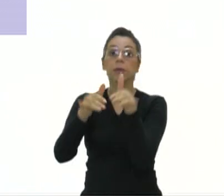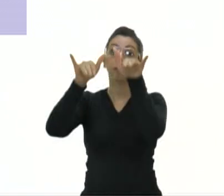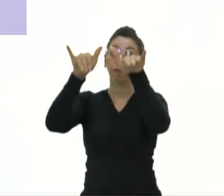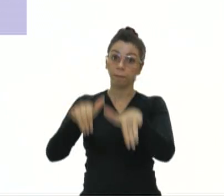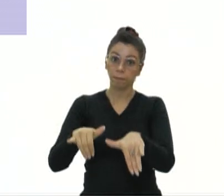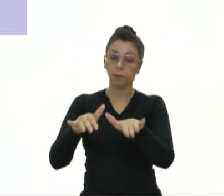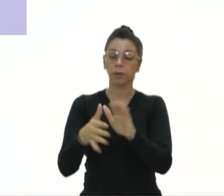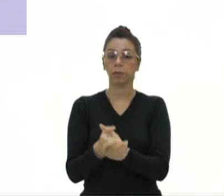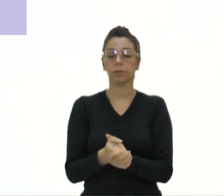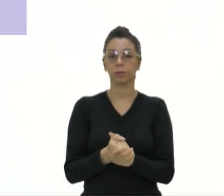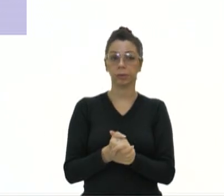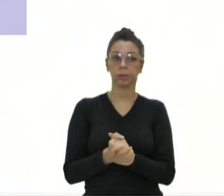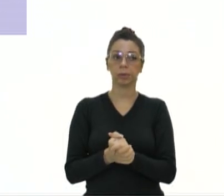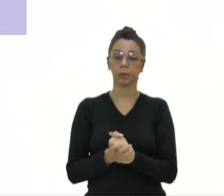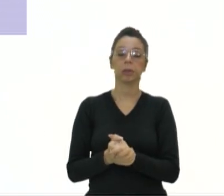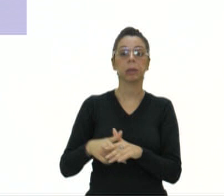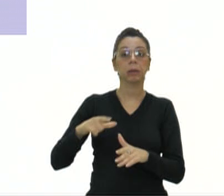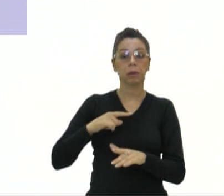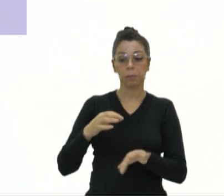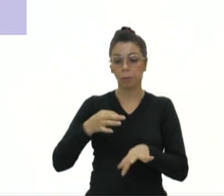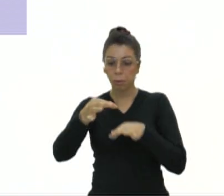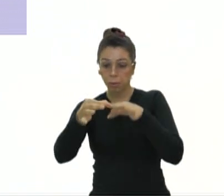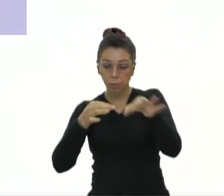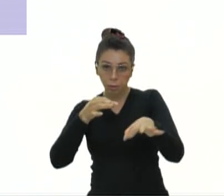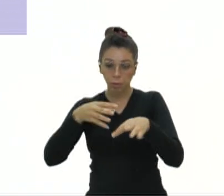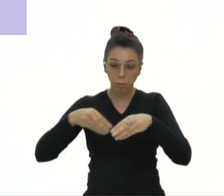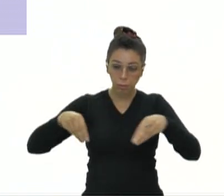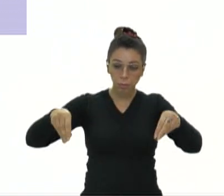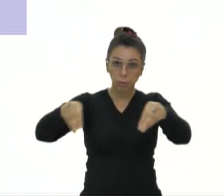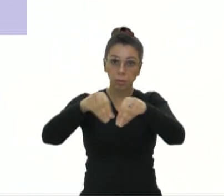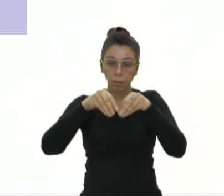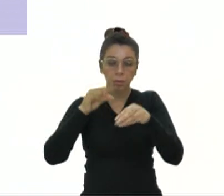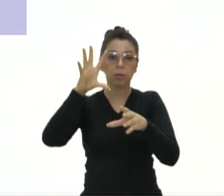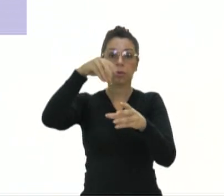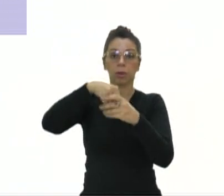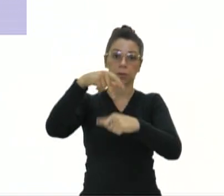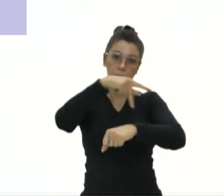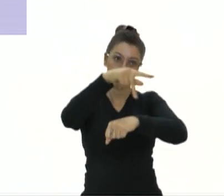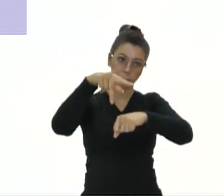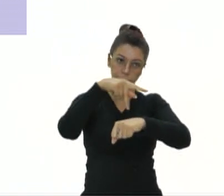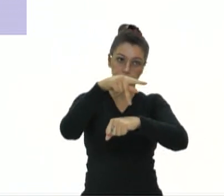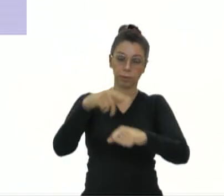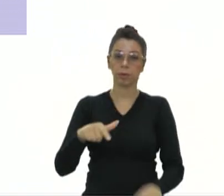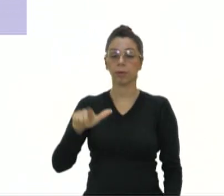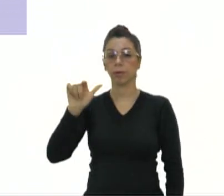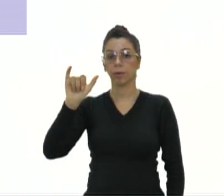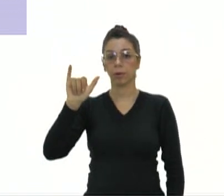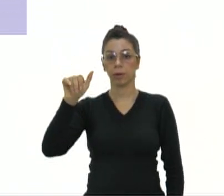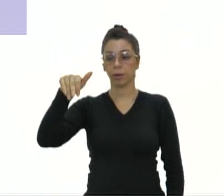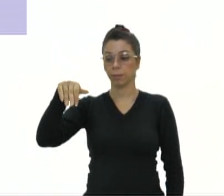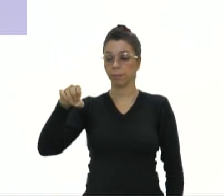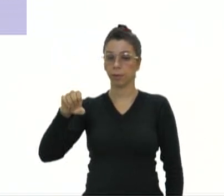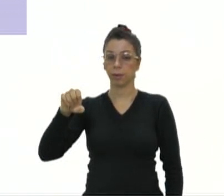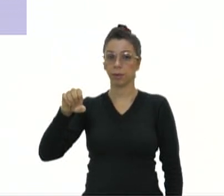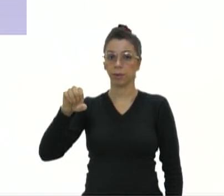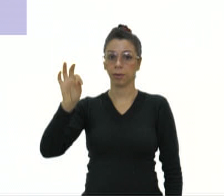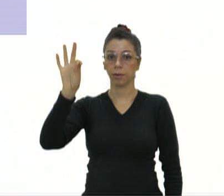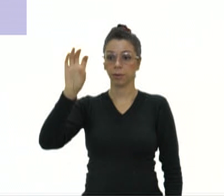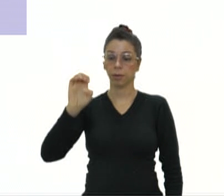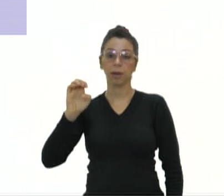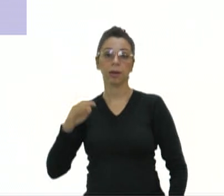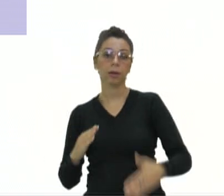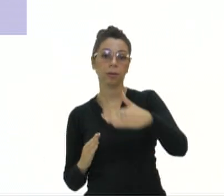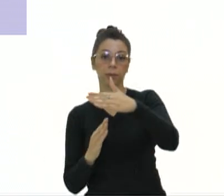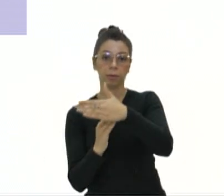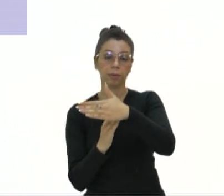fixas e elas estipulam uma organização territorial dentro de um país. E nós temos também limites, que aí nós